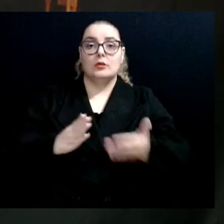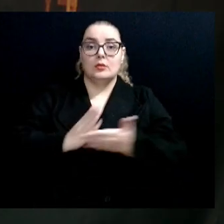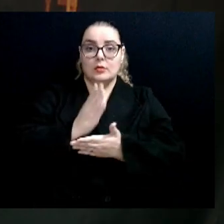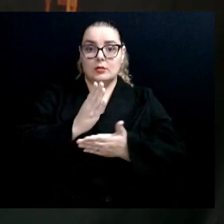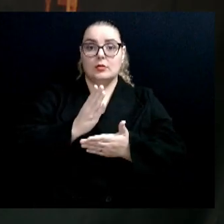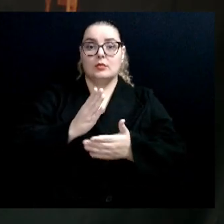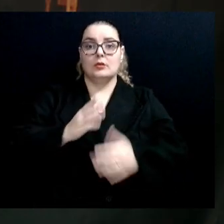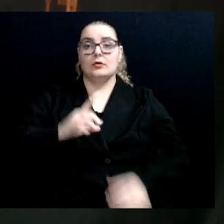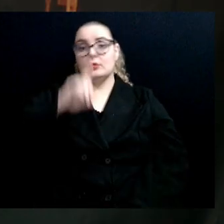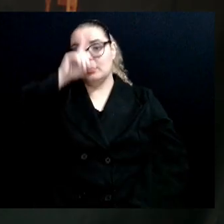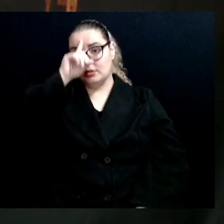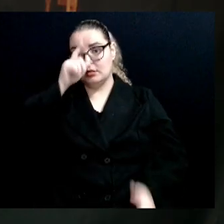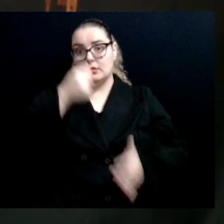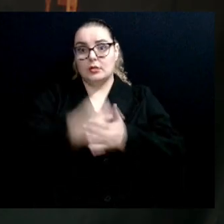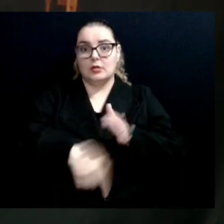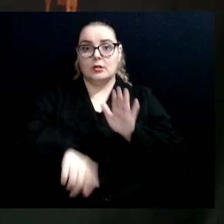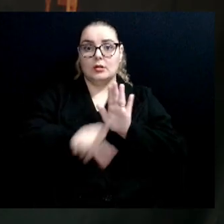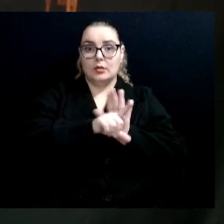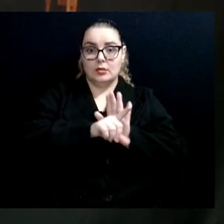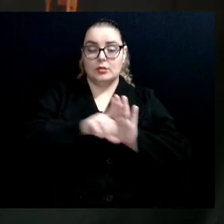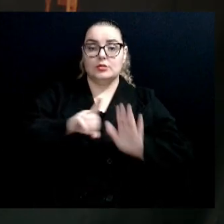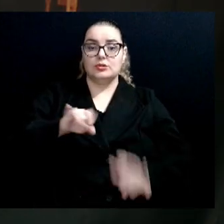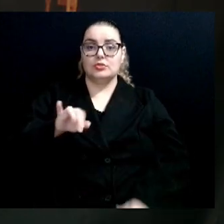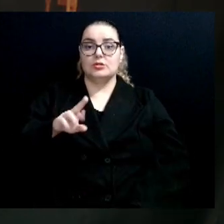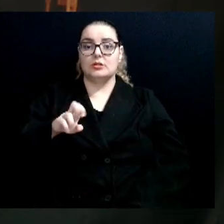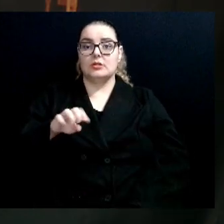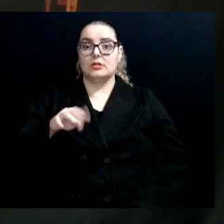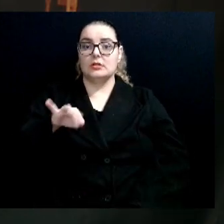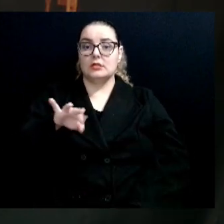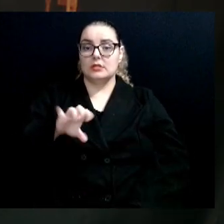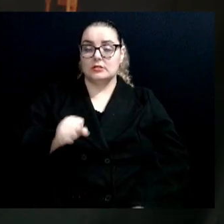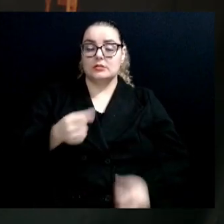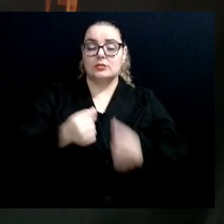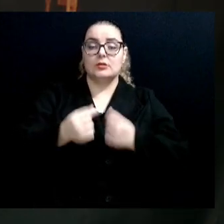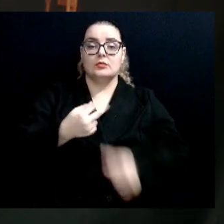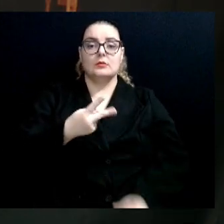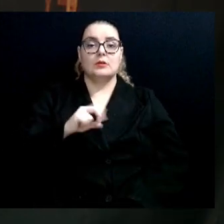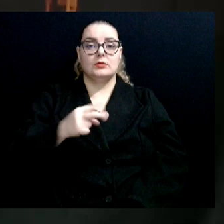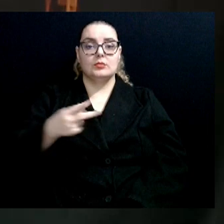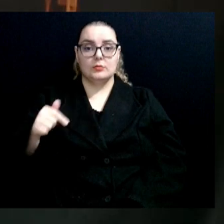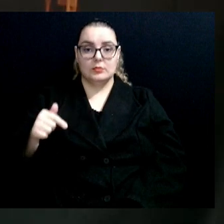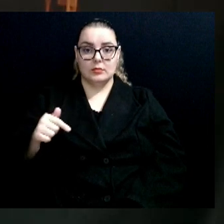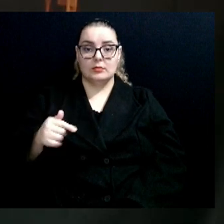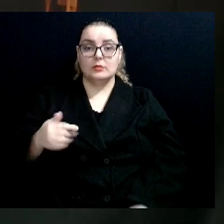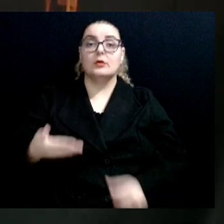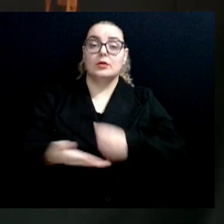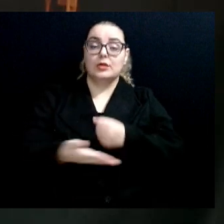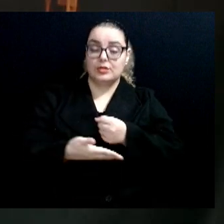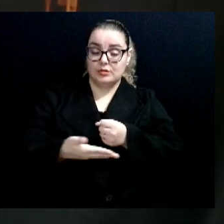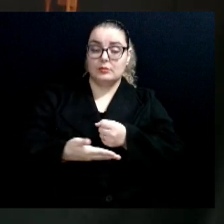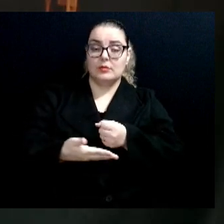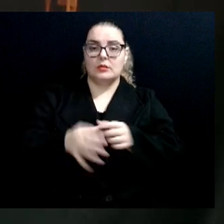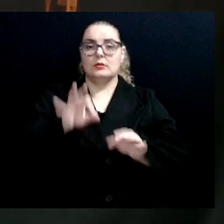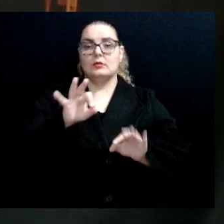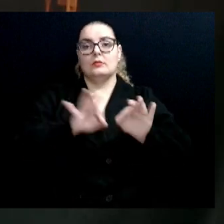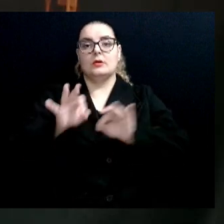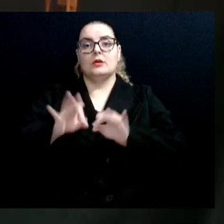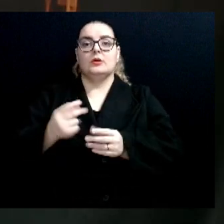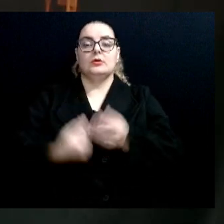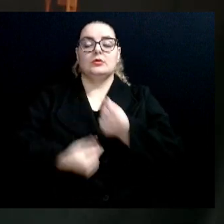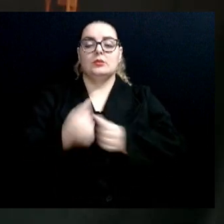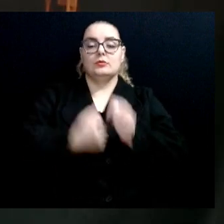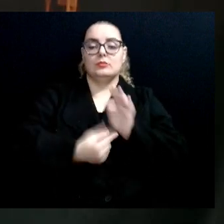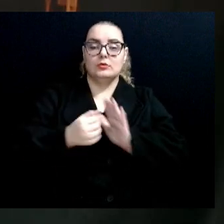definitivo a Lei de Diretrizes Orçamentárias para 2027, que vai servir de base para a elaboração do orçamento municipal do próximo